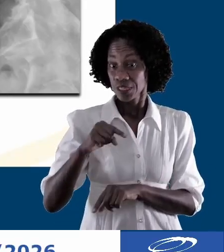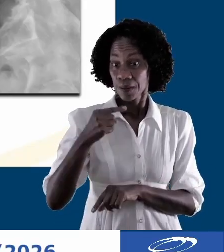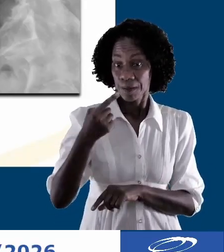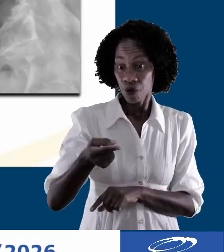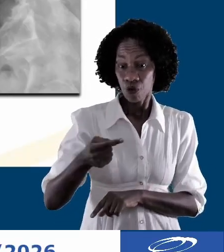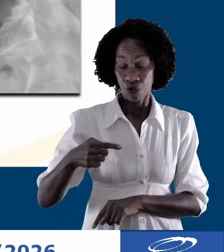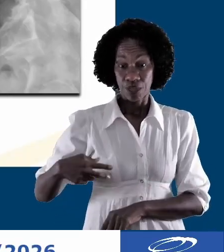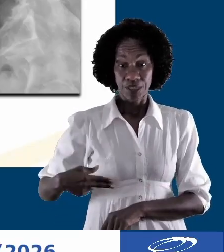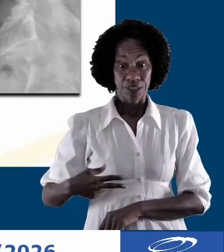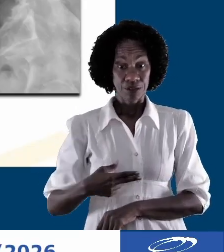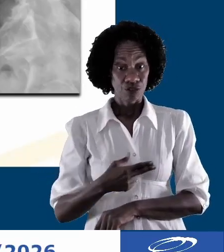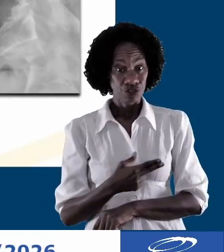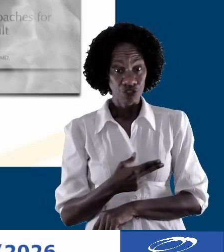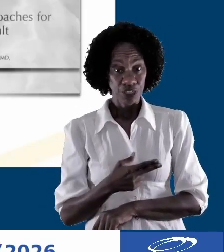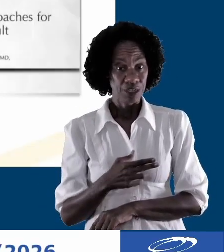ainda.